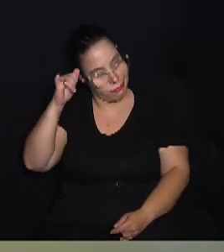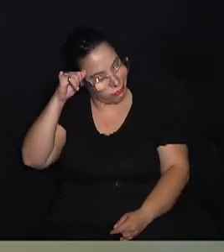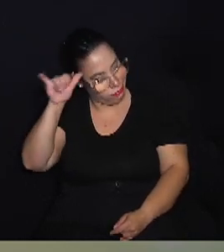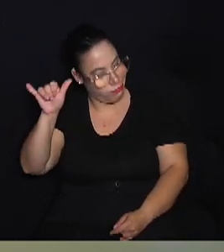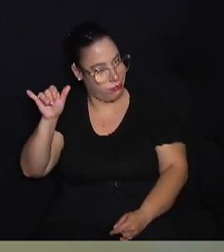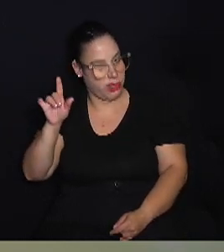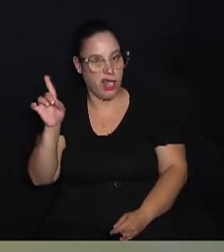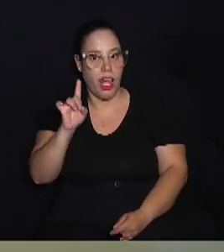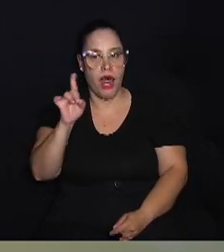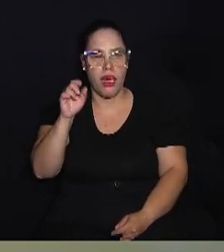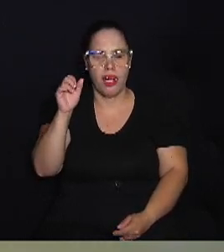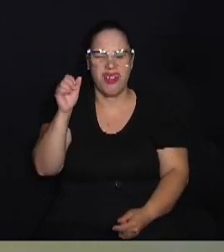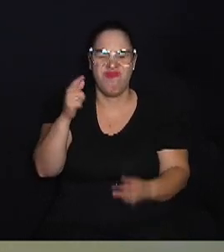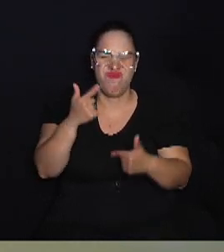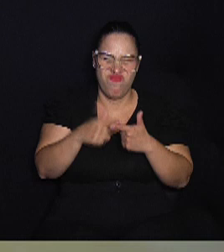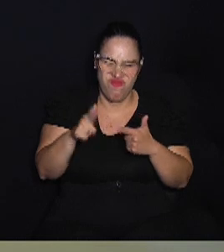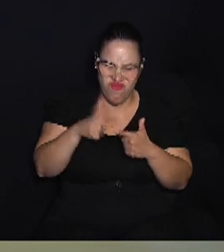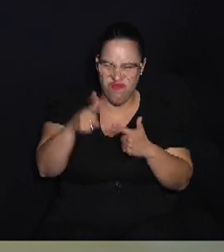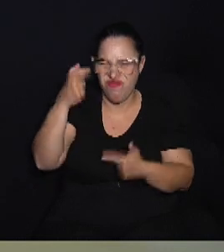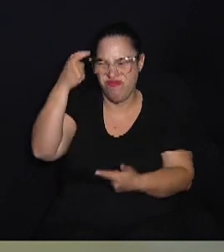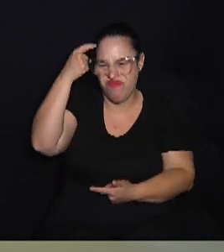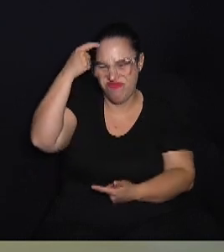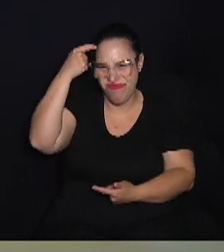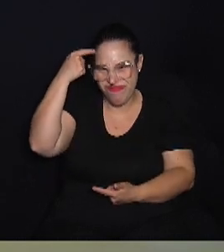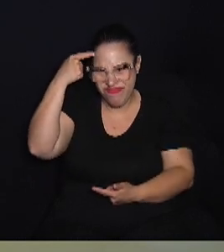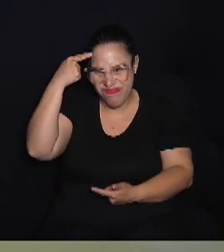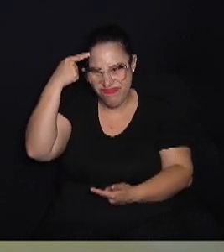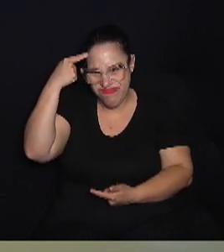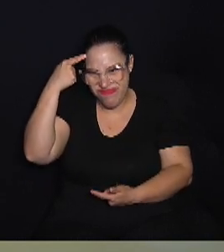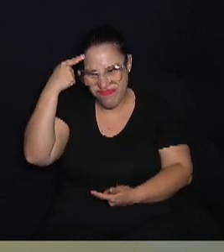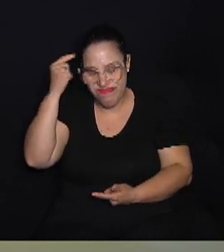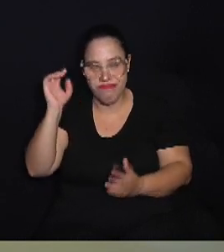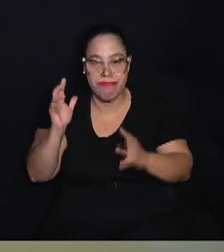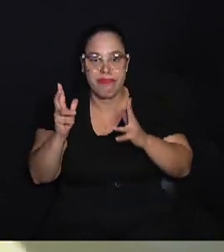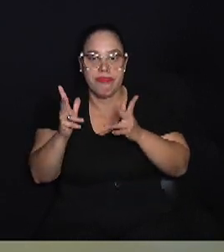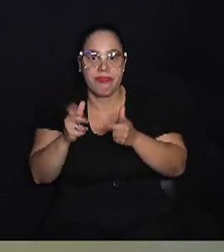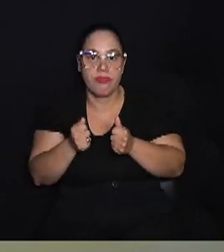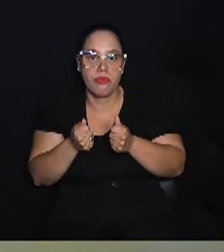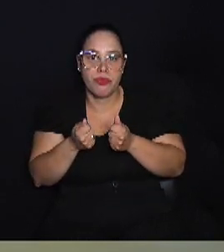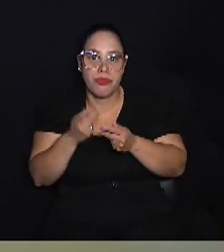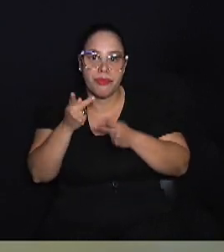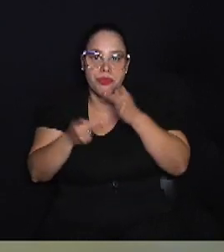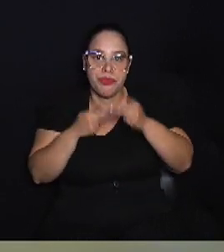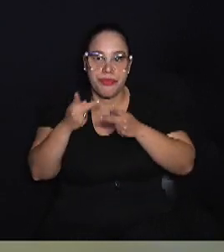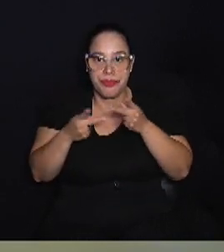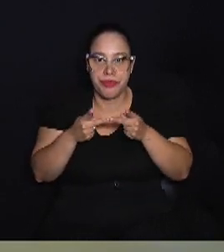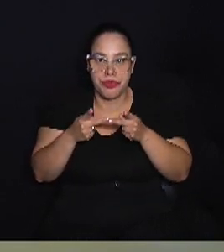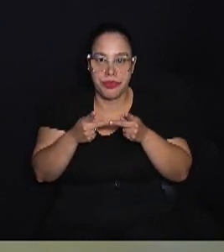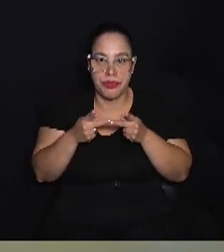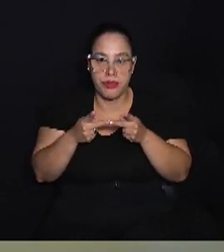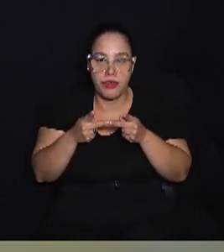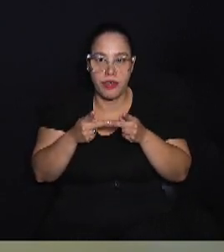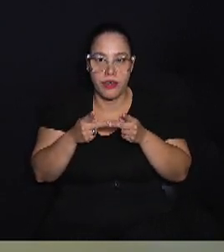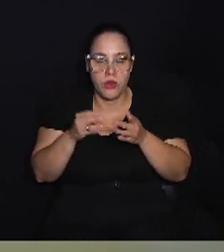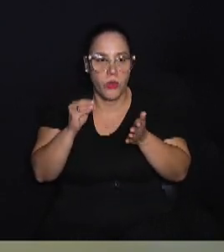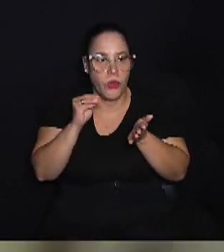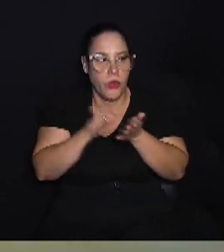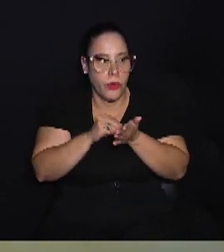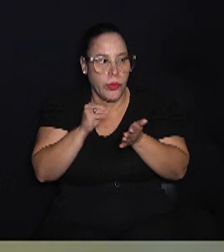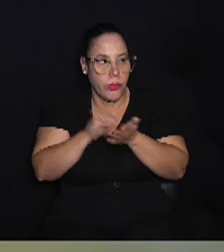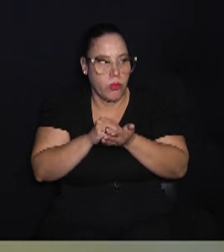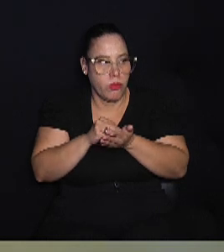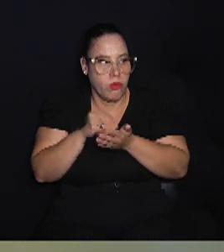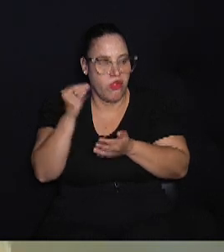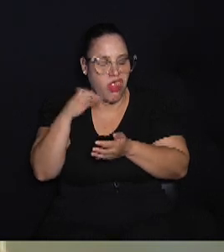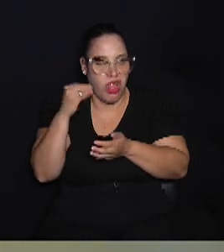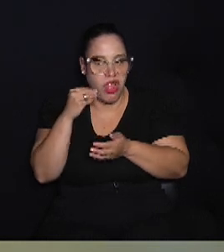o cérebro. E uma vez inflamado, por todas essas causas que eu passei, a ortomolecular ajuda muito. Ela não vai mudar o